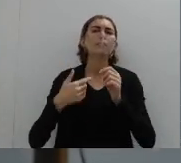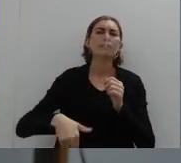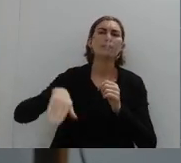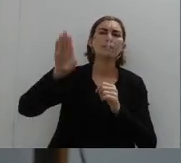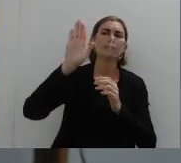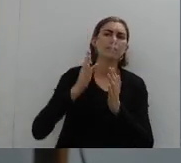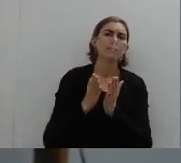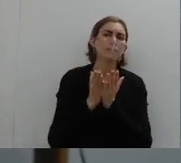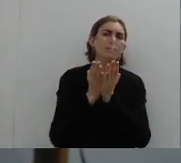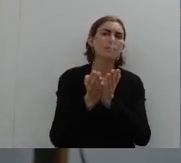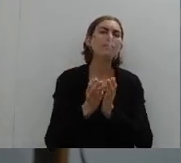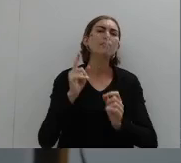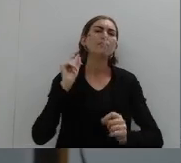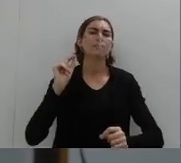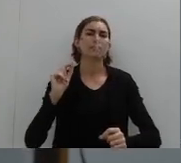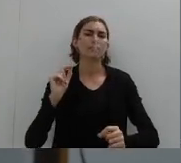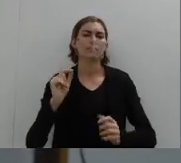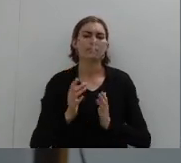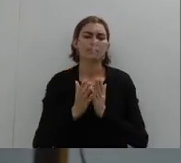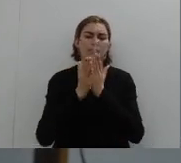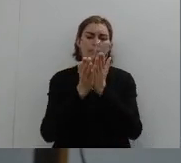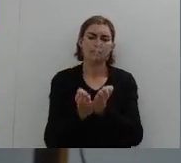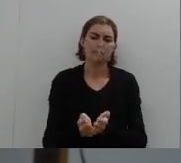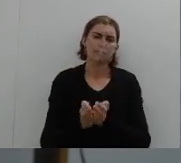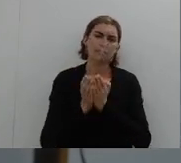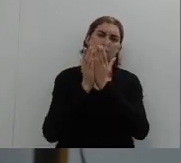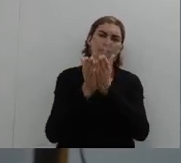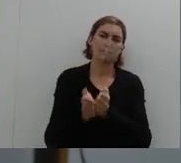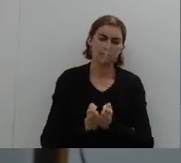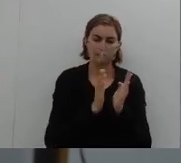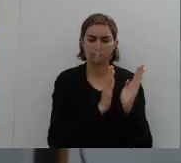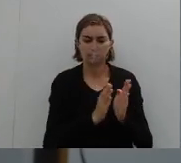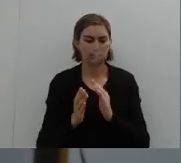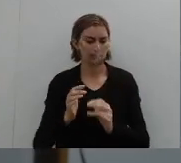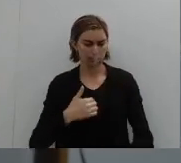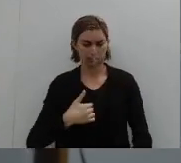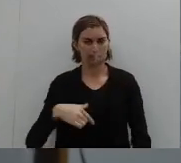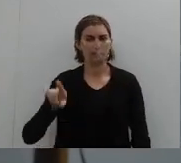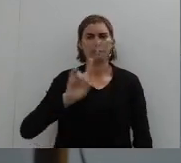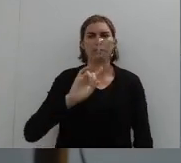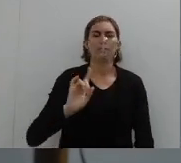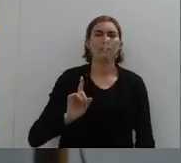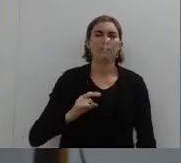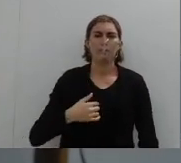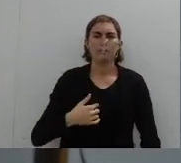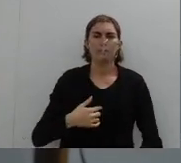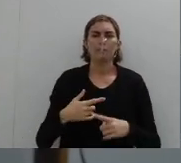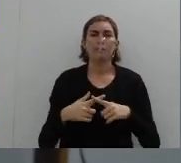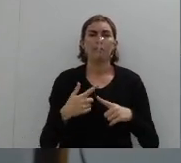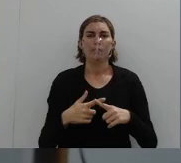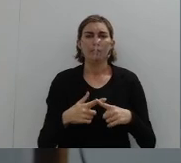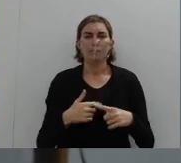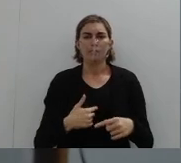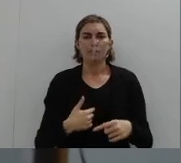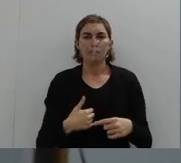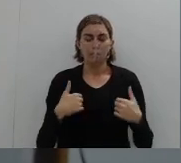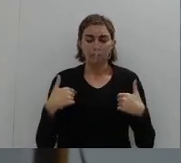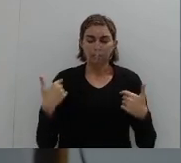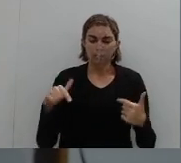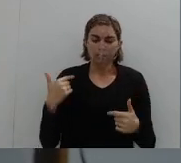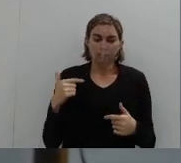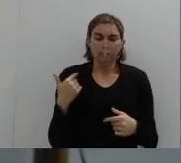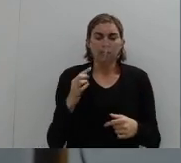navegar? Opa! Quem é que vai navegar? Quem é que vai se organizar? Eu não vou. Até porque eu não